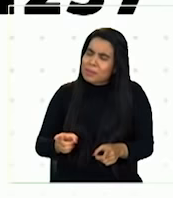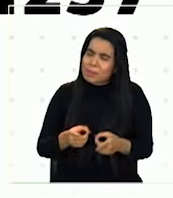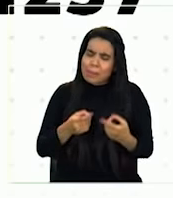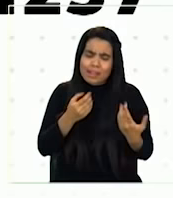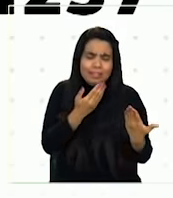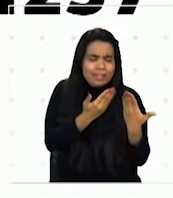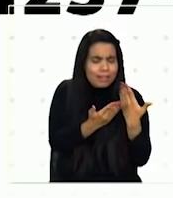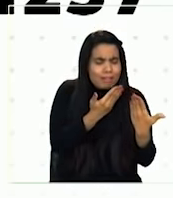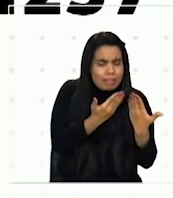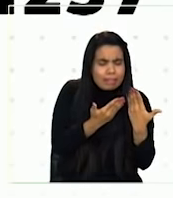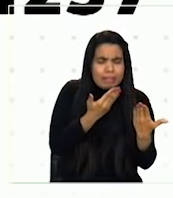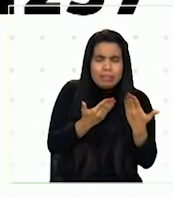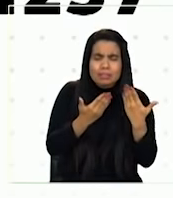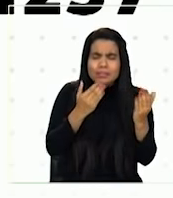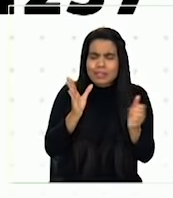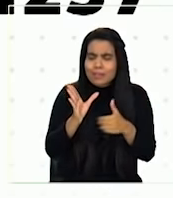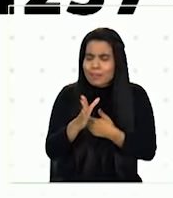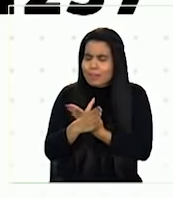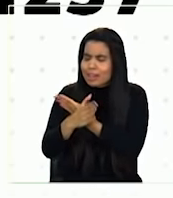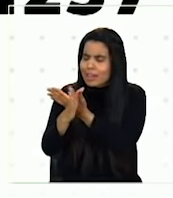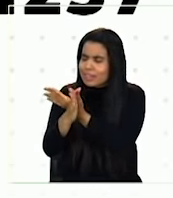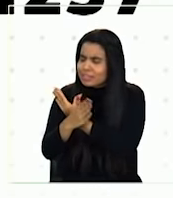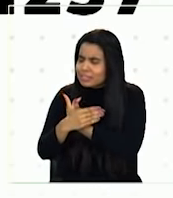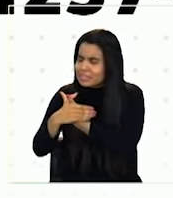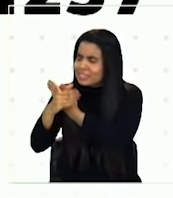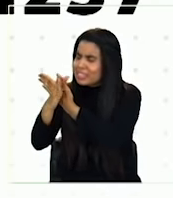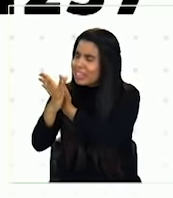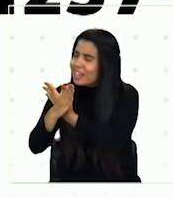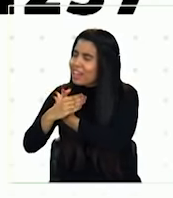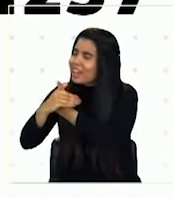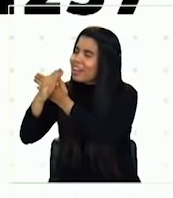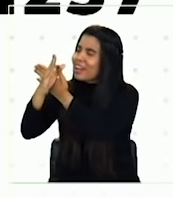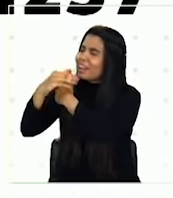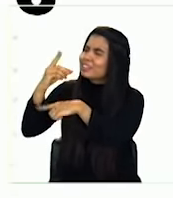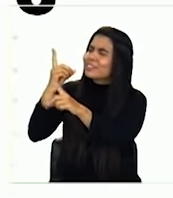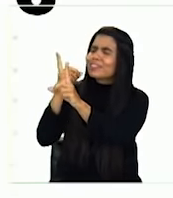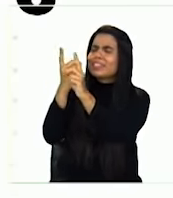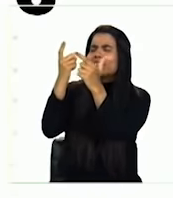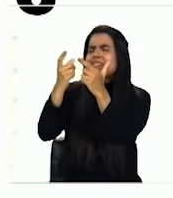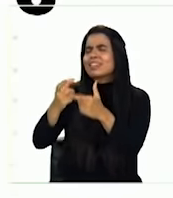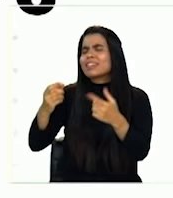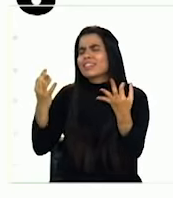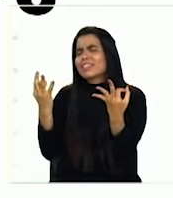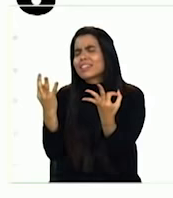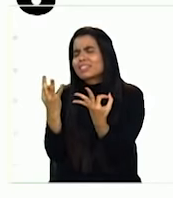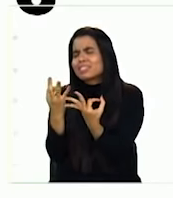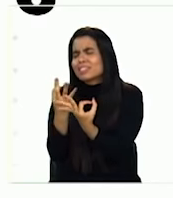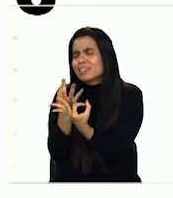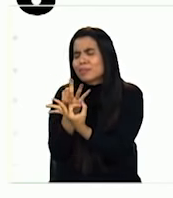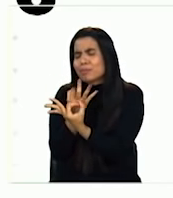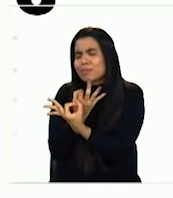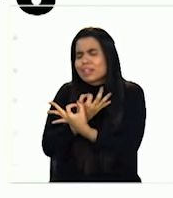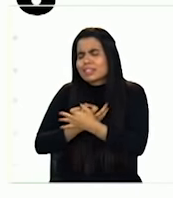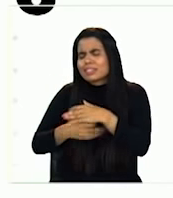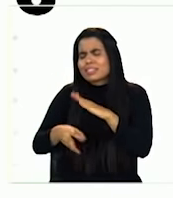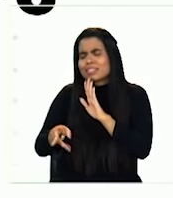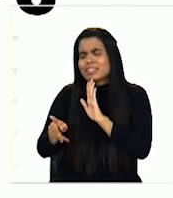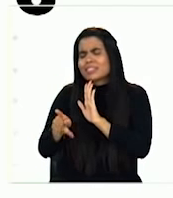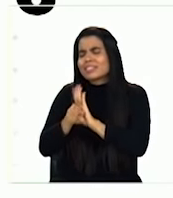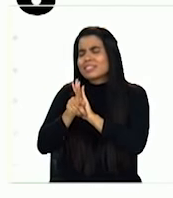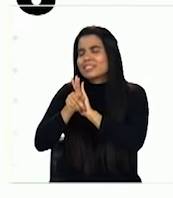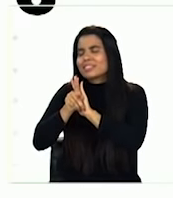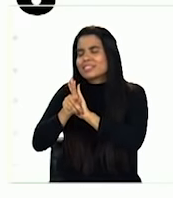O pardal encontrou casa e a andorinha ninho para si.